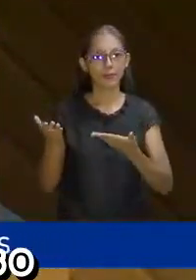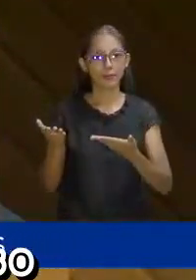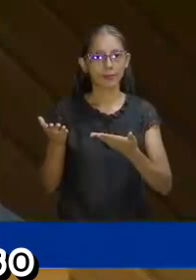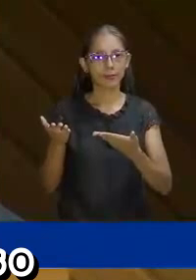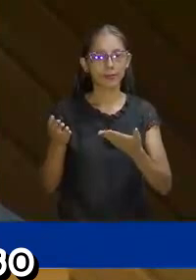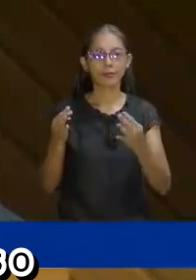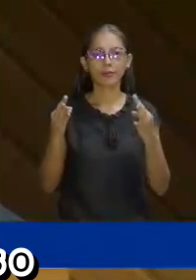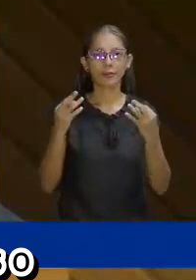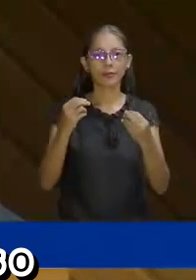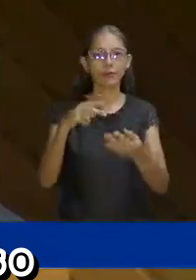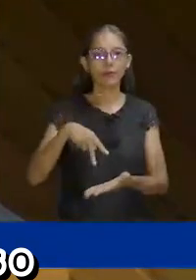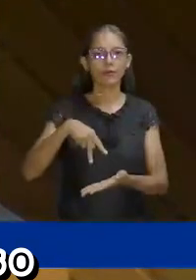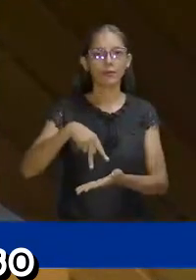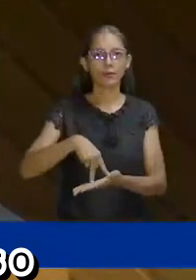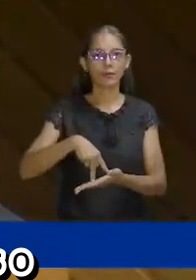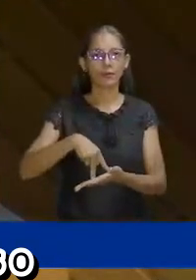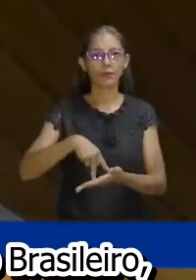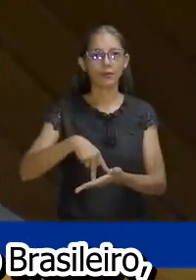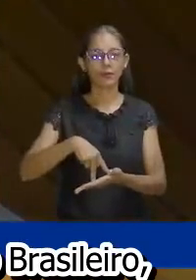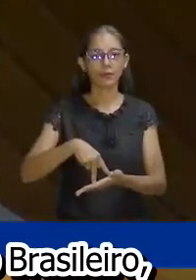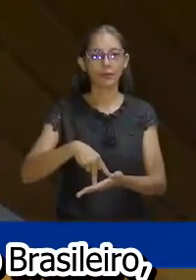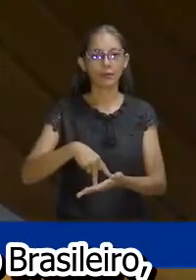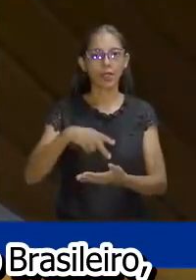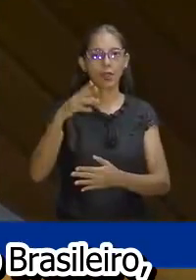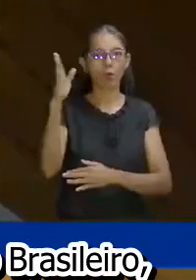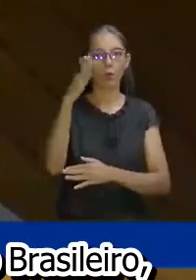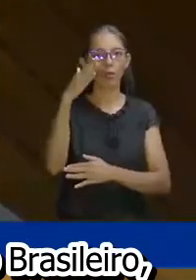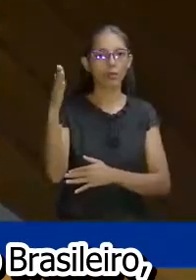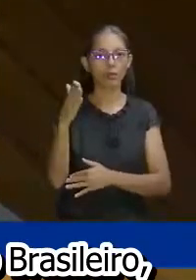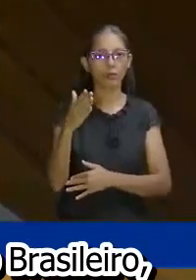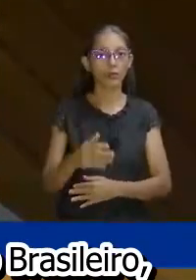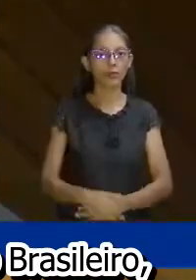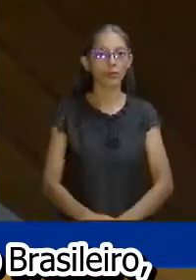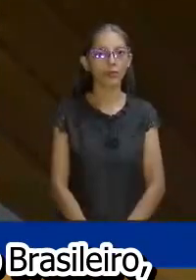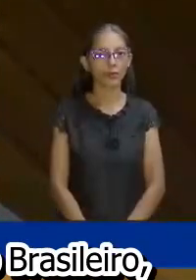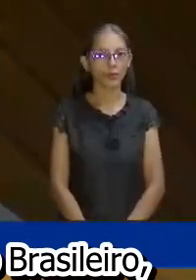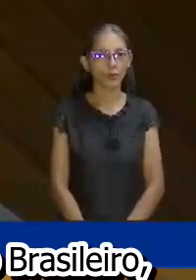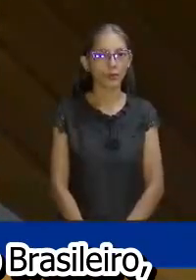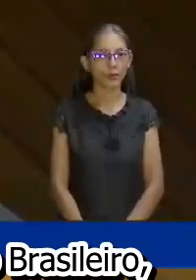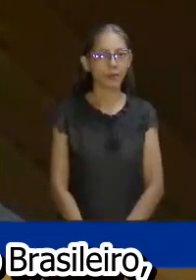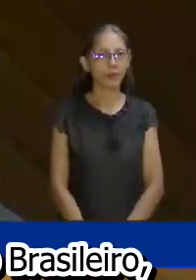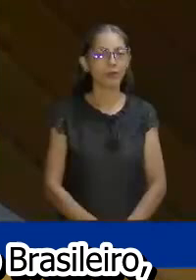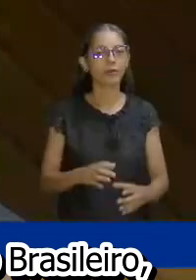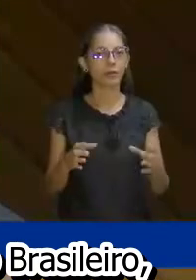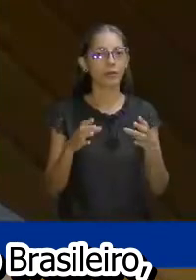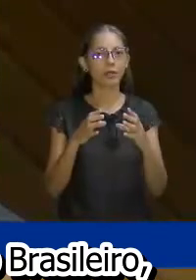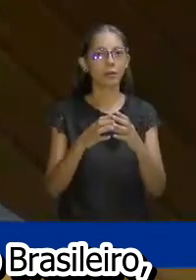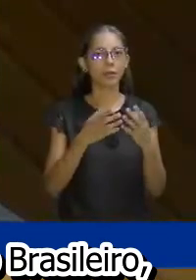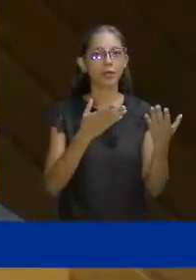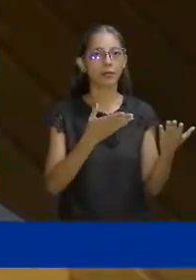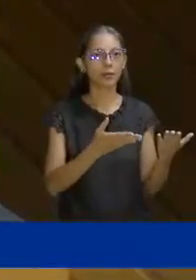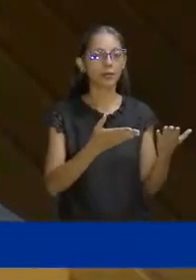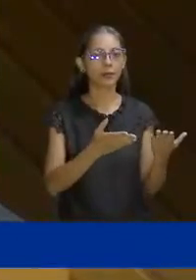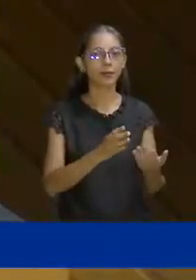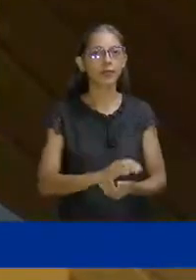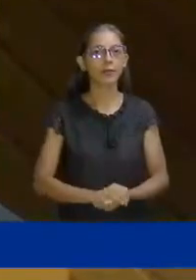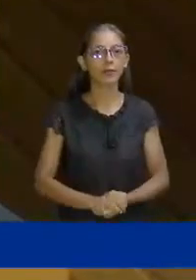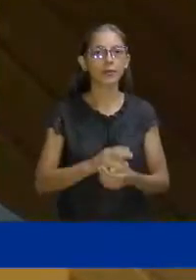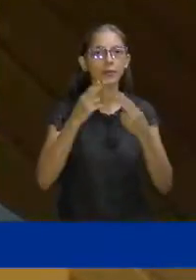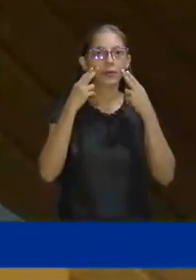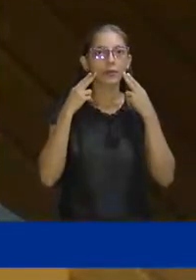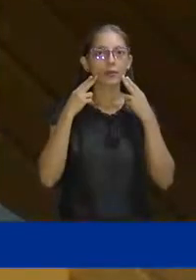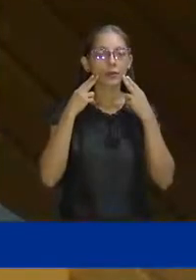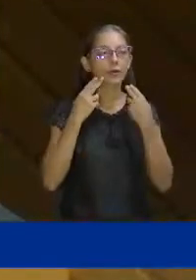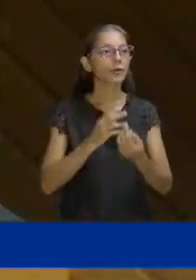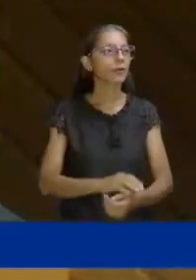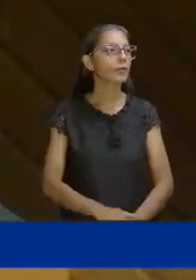em posição de respeito, entoarmos o hino nacional que será executado pela Banda do Exército Brasileiro sob a regência